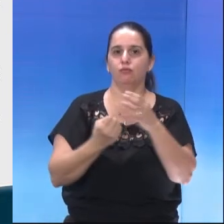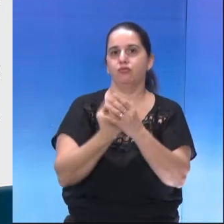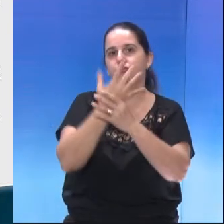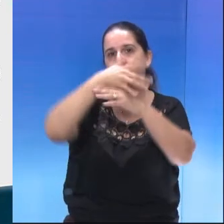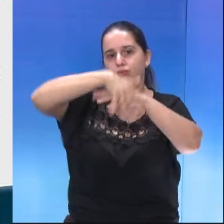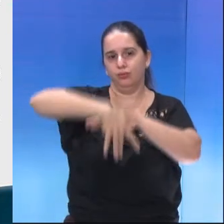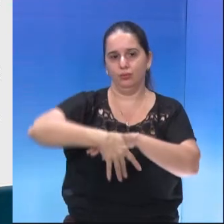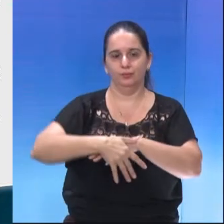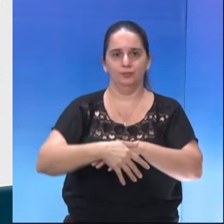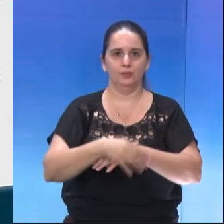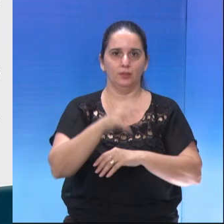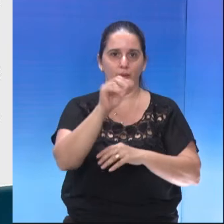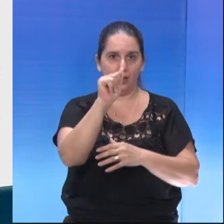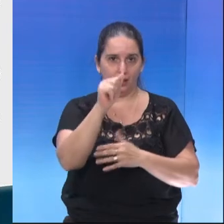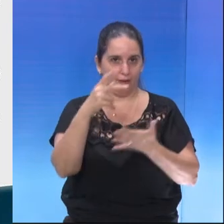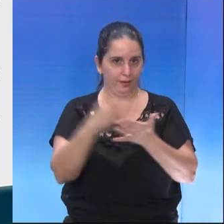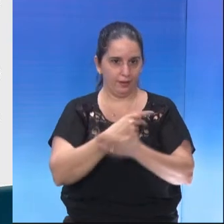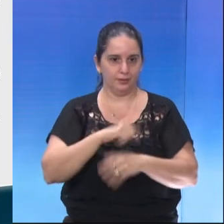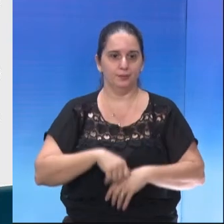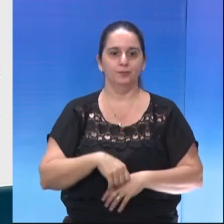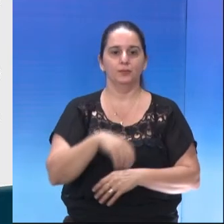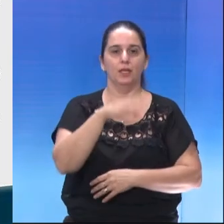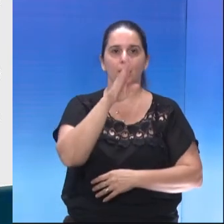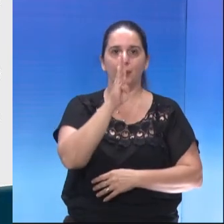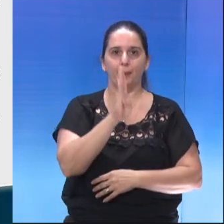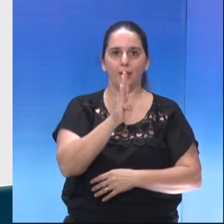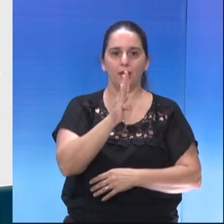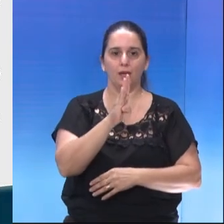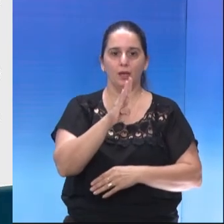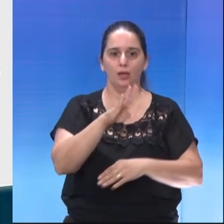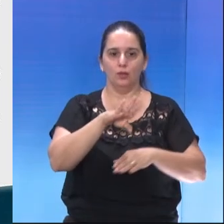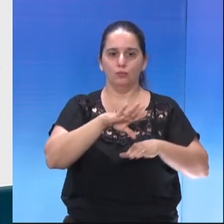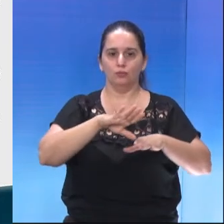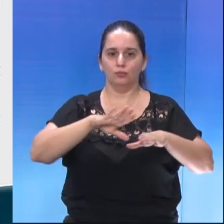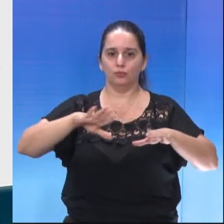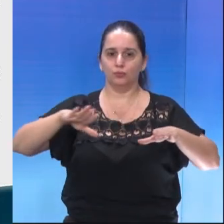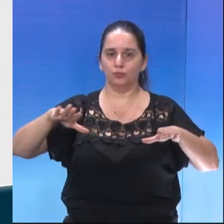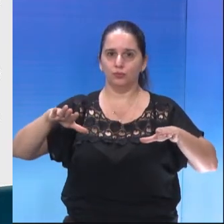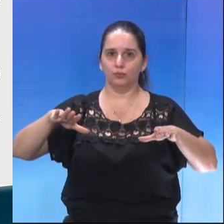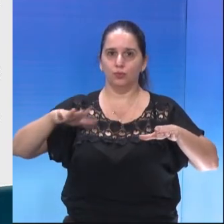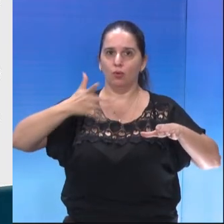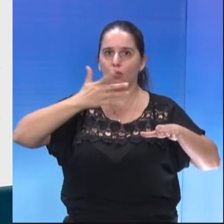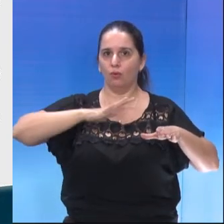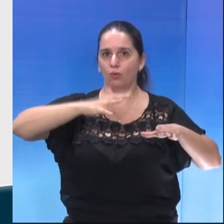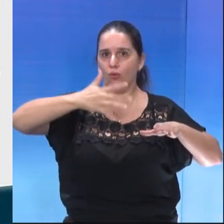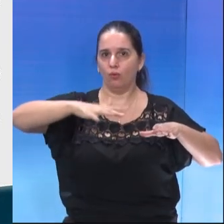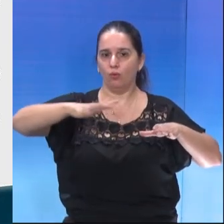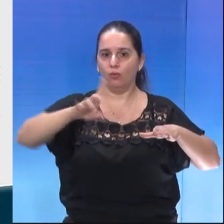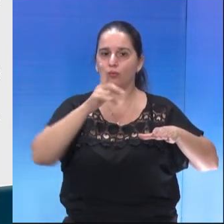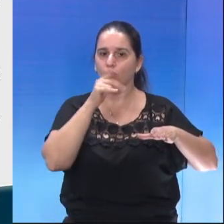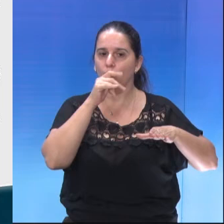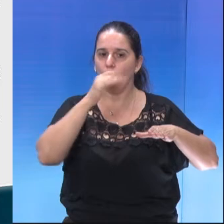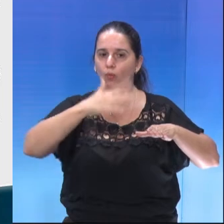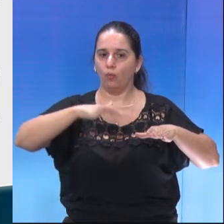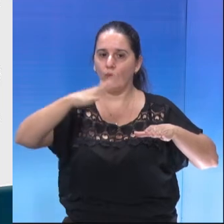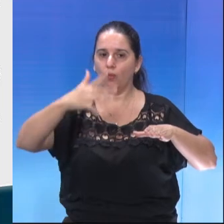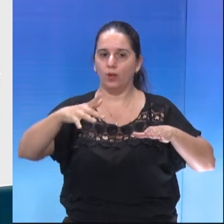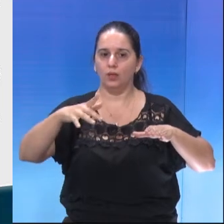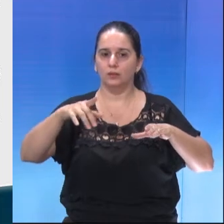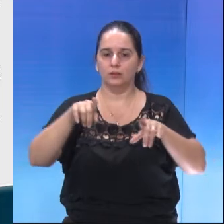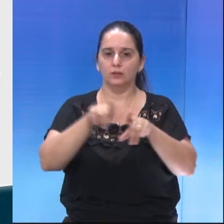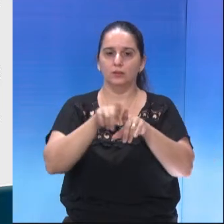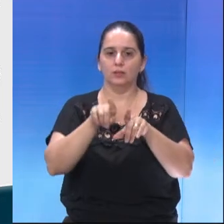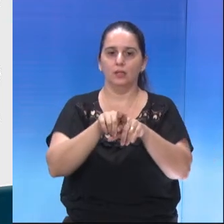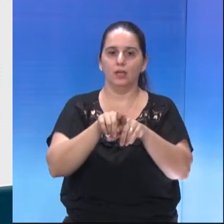ok? Letra B, faixas costeiras onde o assoalho oceânico recebe sedimentos provocados